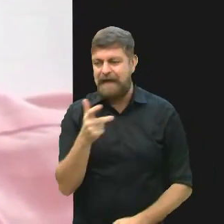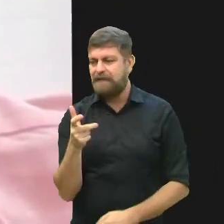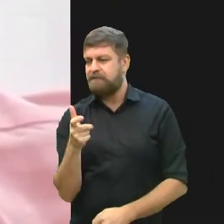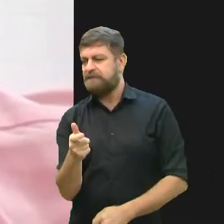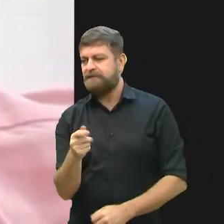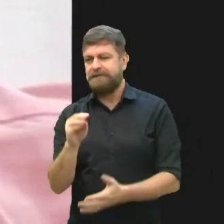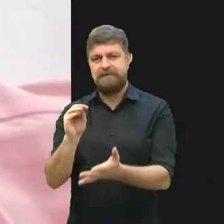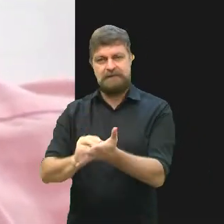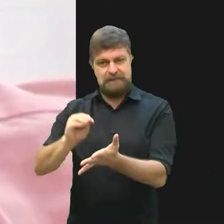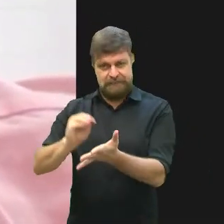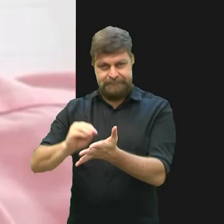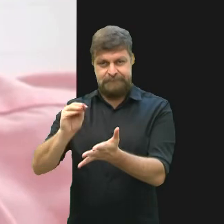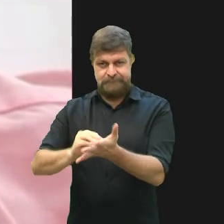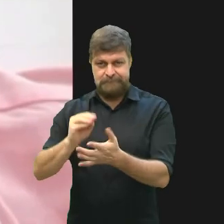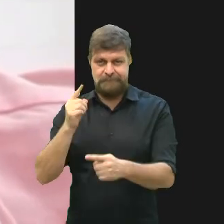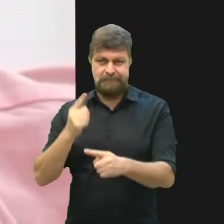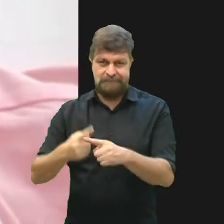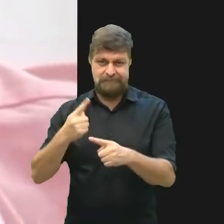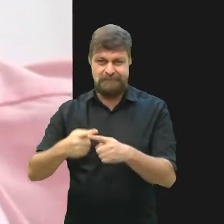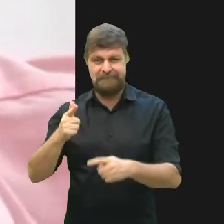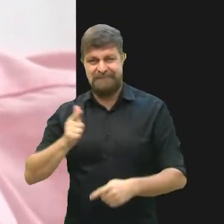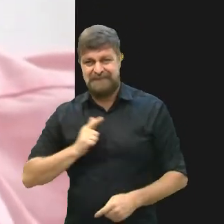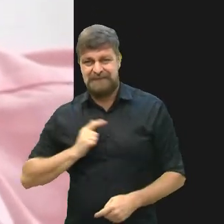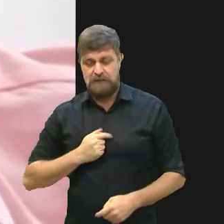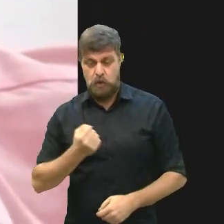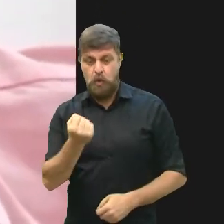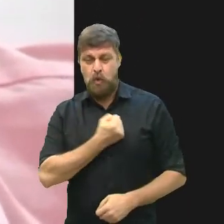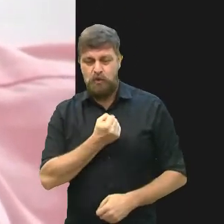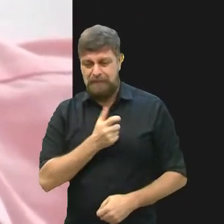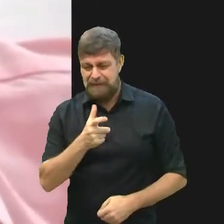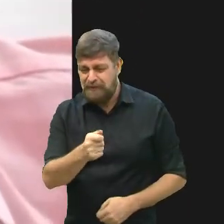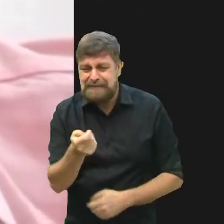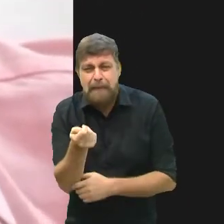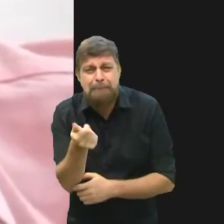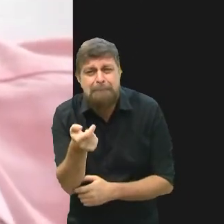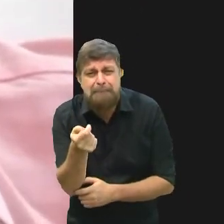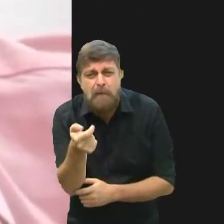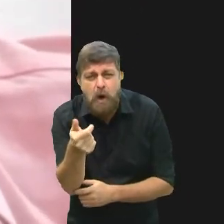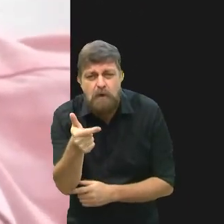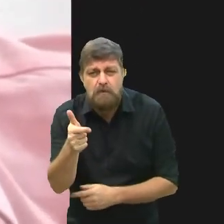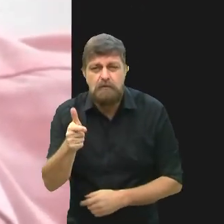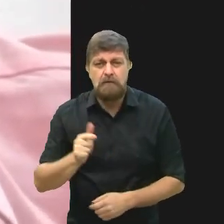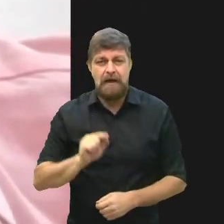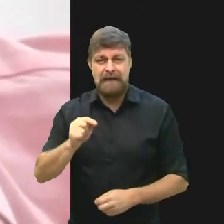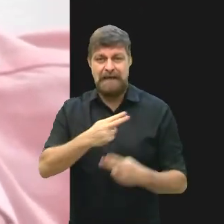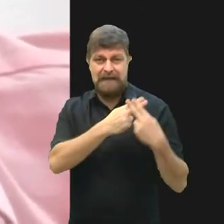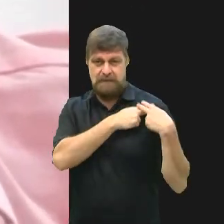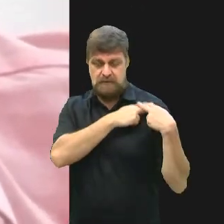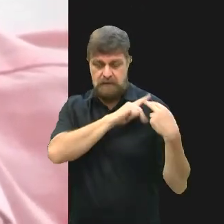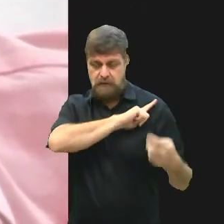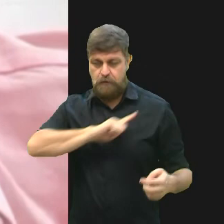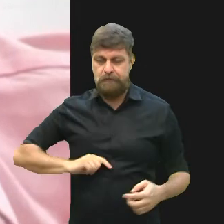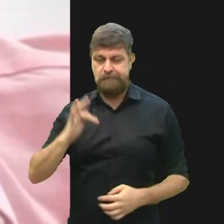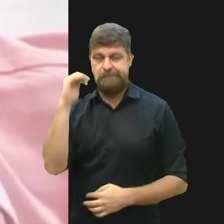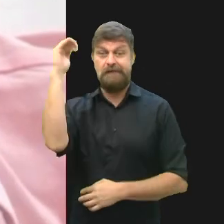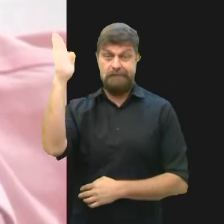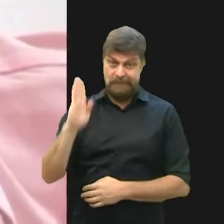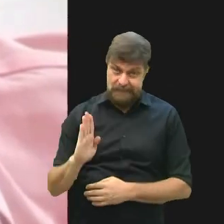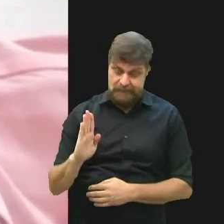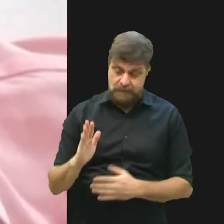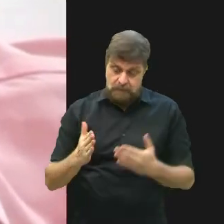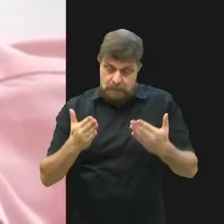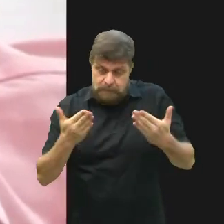ainda, em função do volume de doses ser insuficiente, né? Quem direciona as doses é o governo federal,